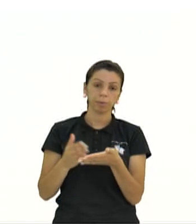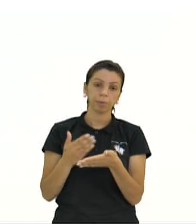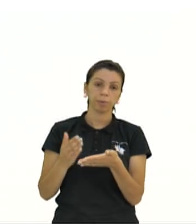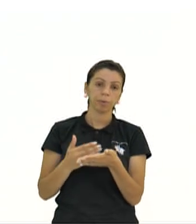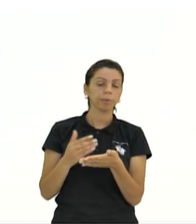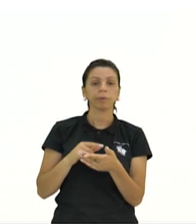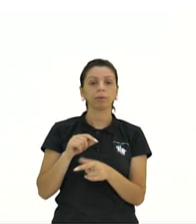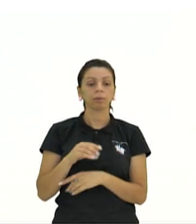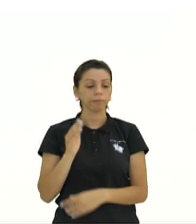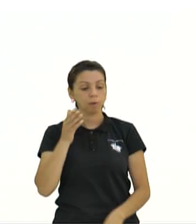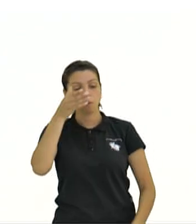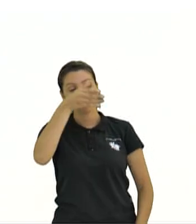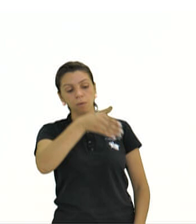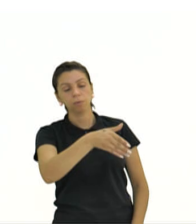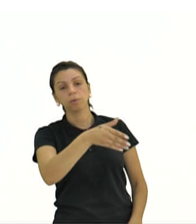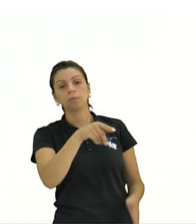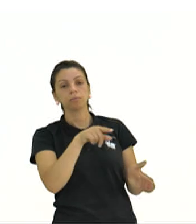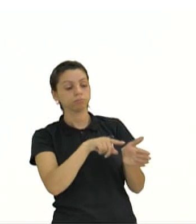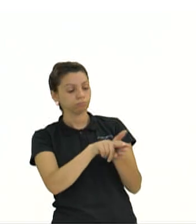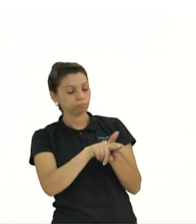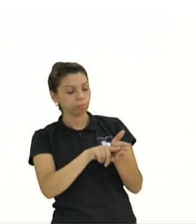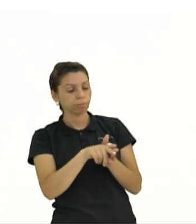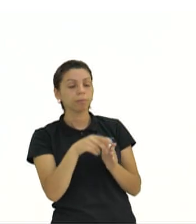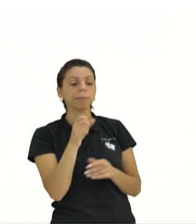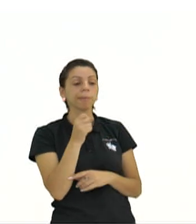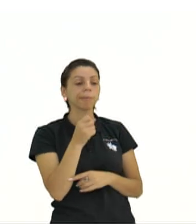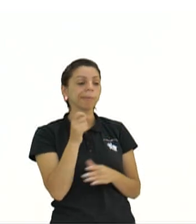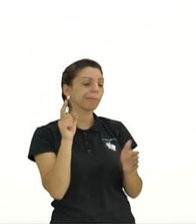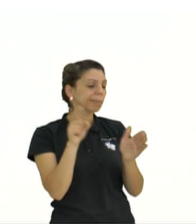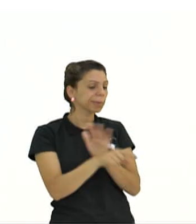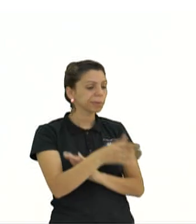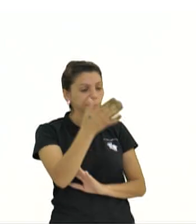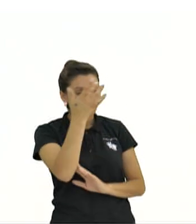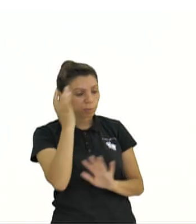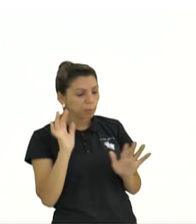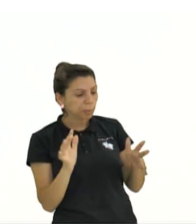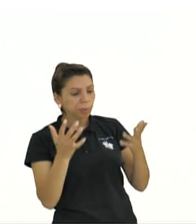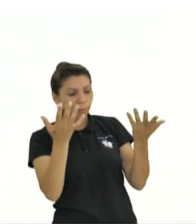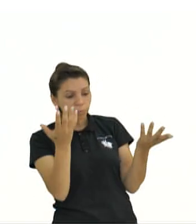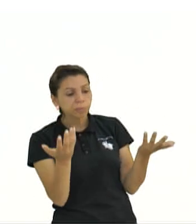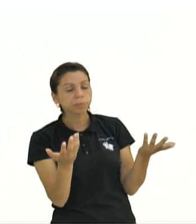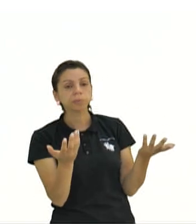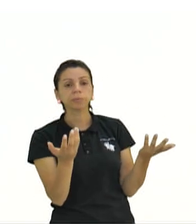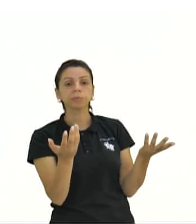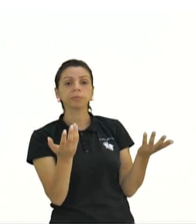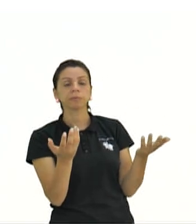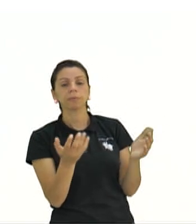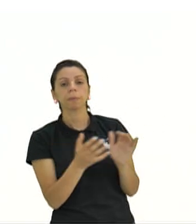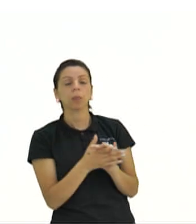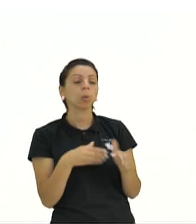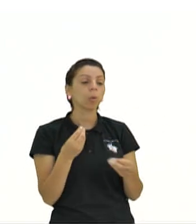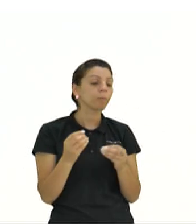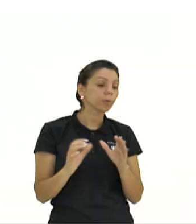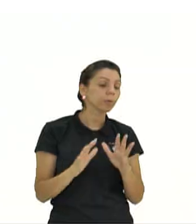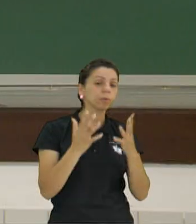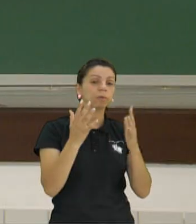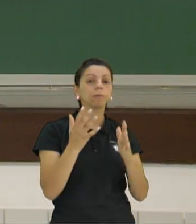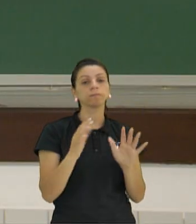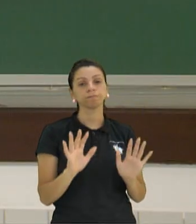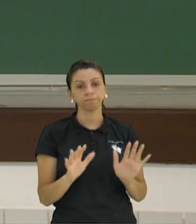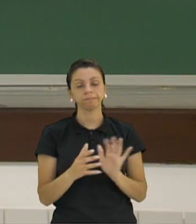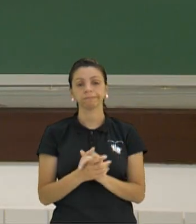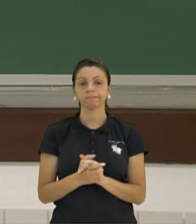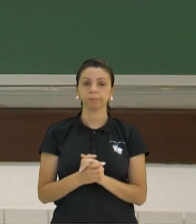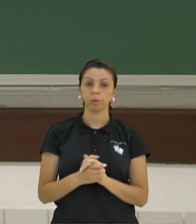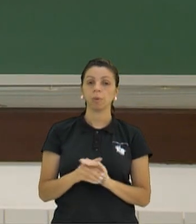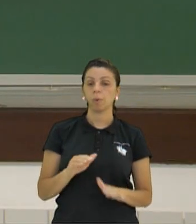pesquisa de campo? Você vai lá pesquisar com as pessoas o que é que aconteceu, como é que houve a manifestação. Ou então você